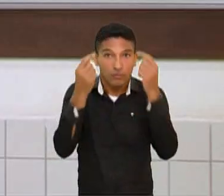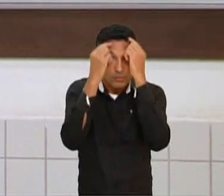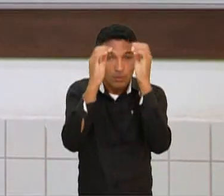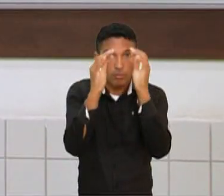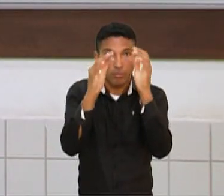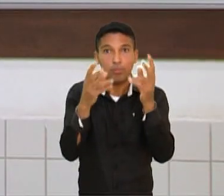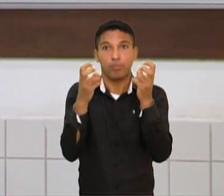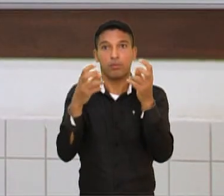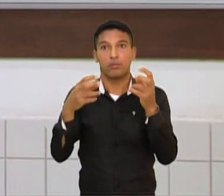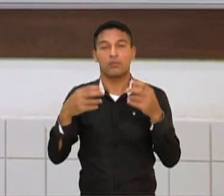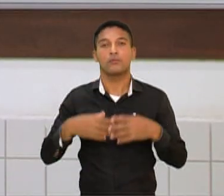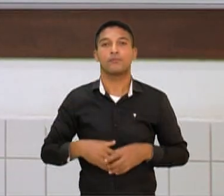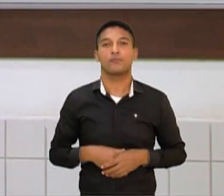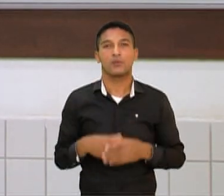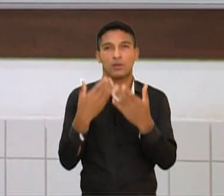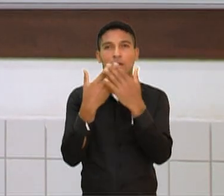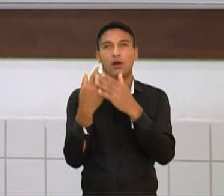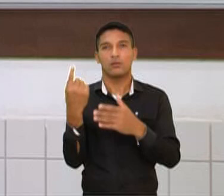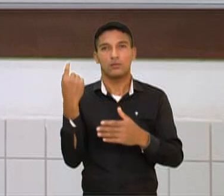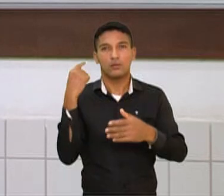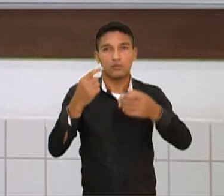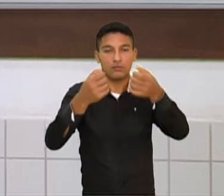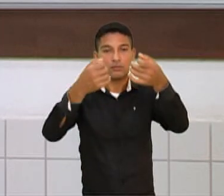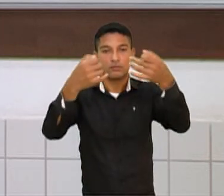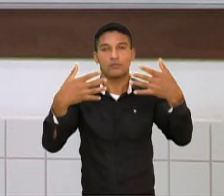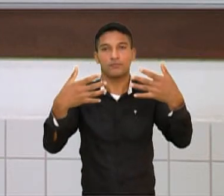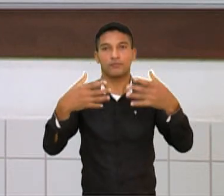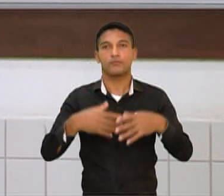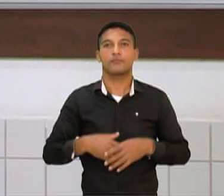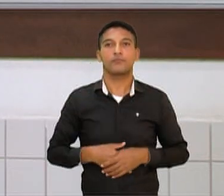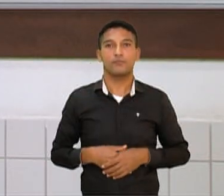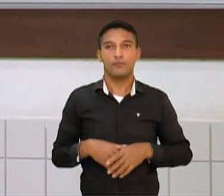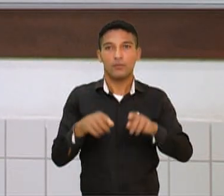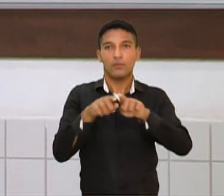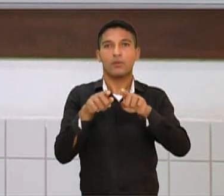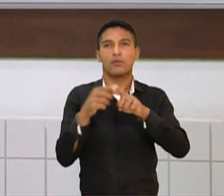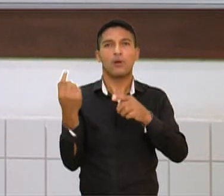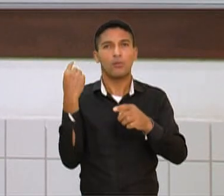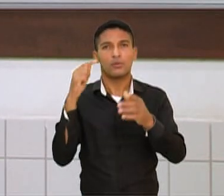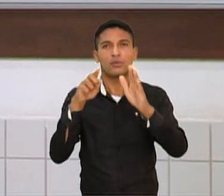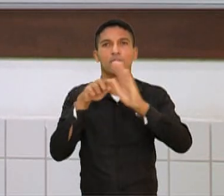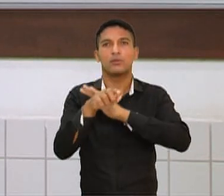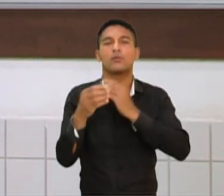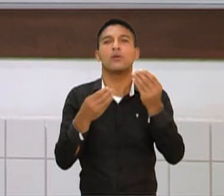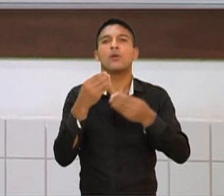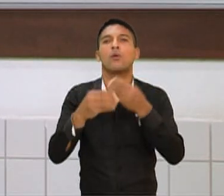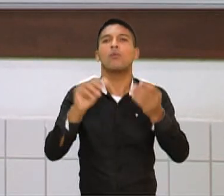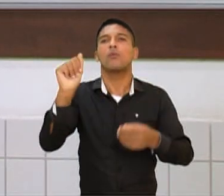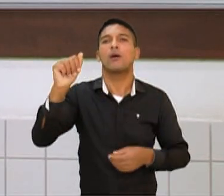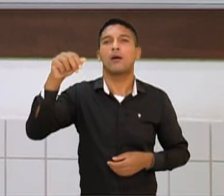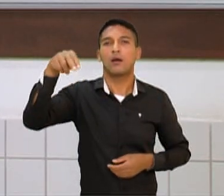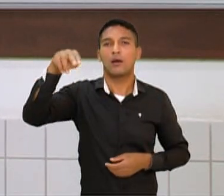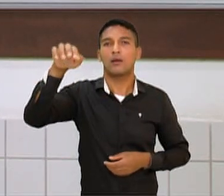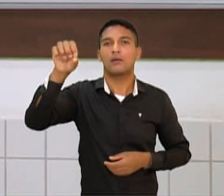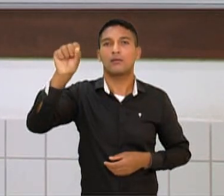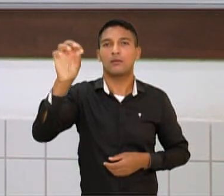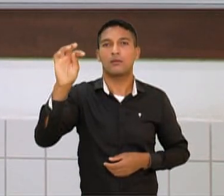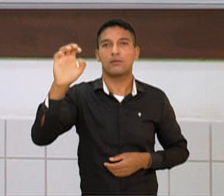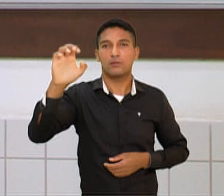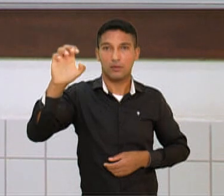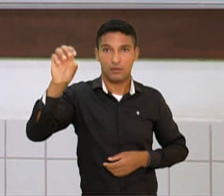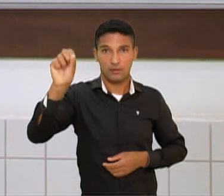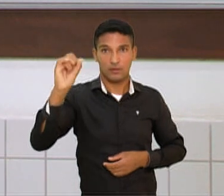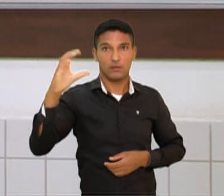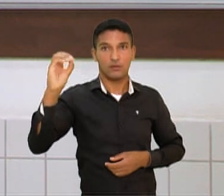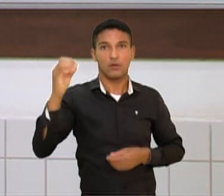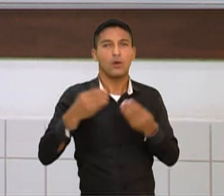na aula anterior, inclusive uma das nossas perguntas era como funcionava o anestésico, como que ele fazia para